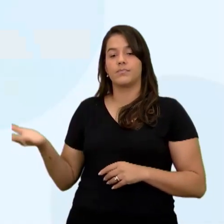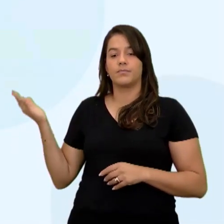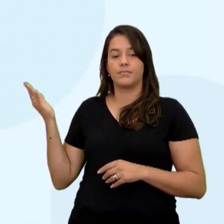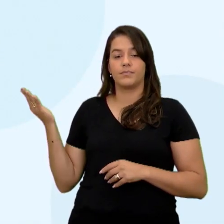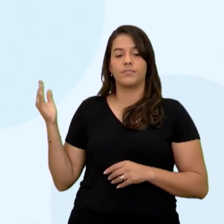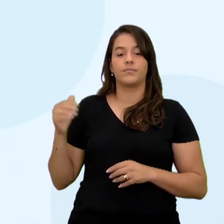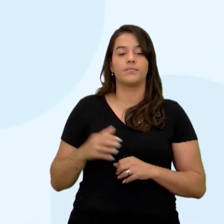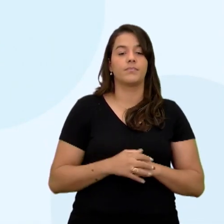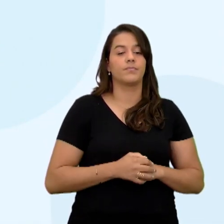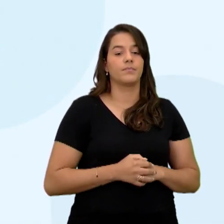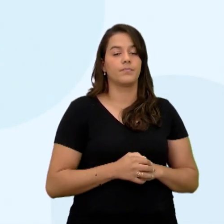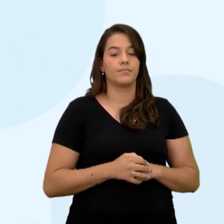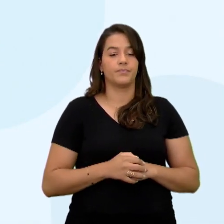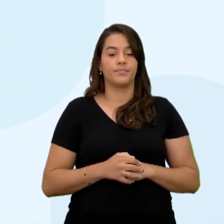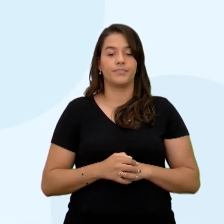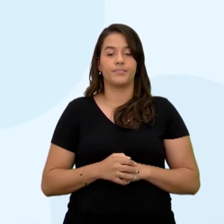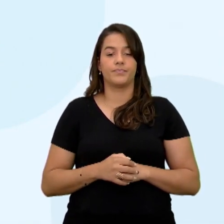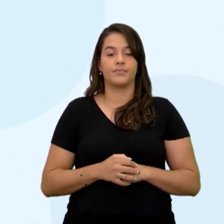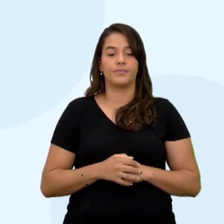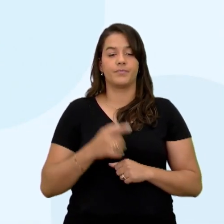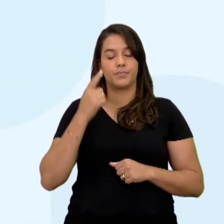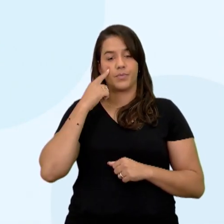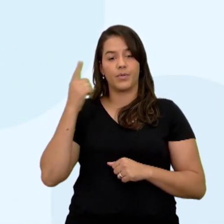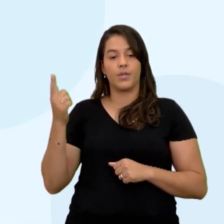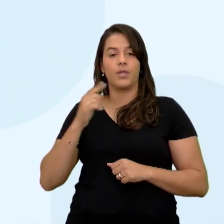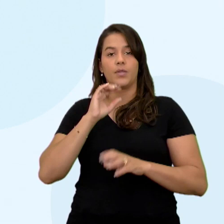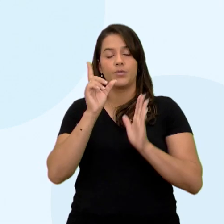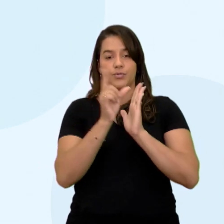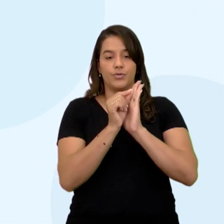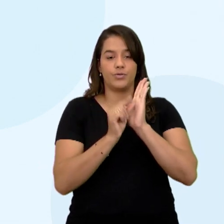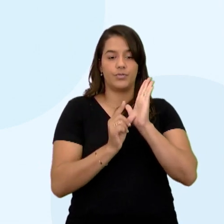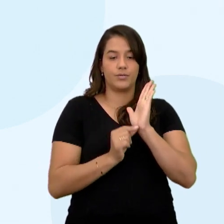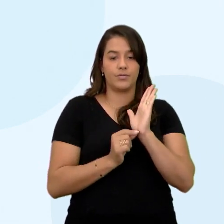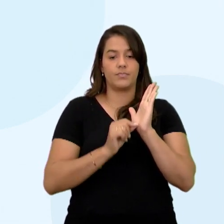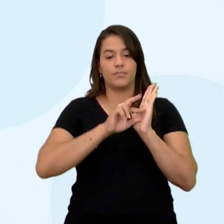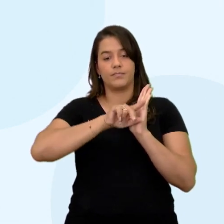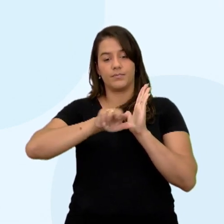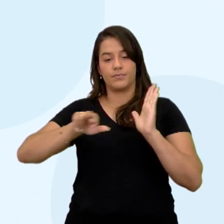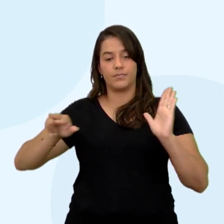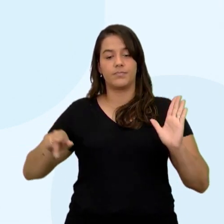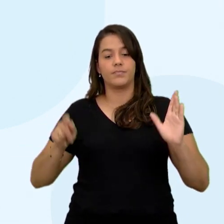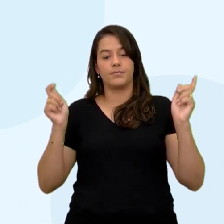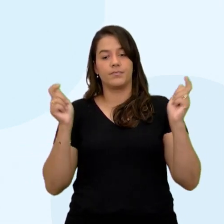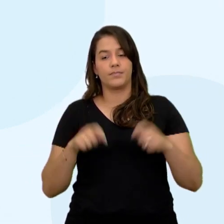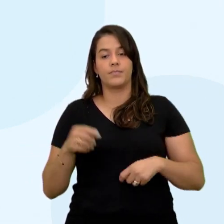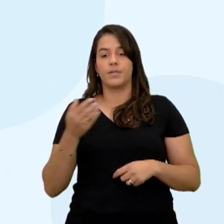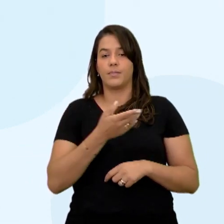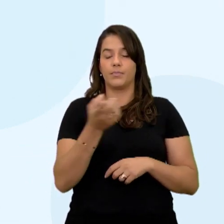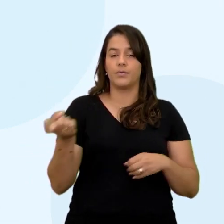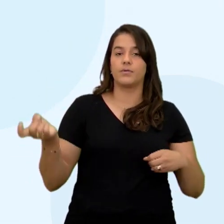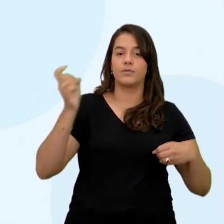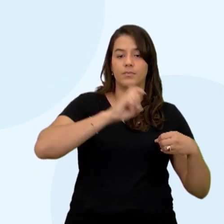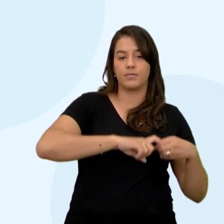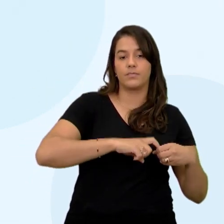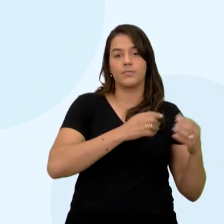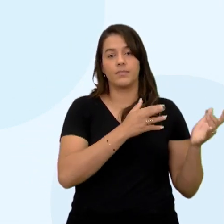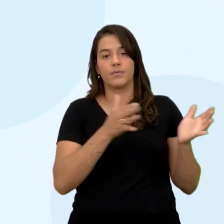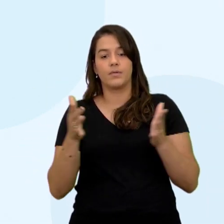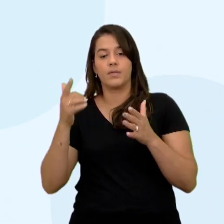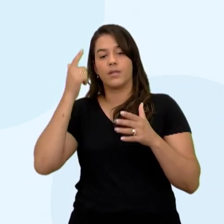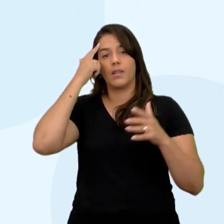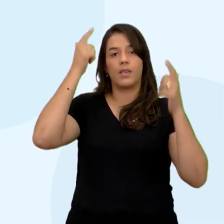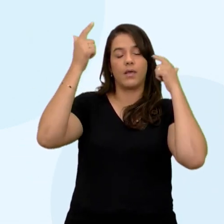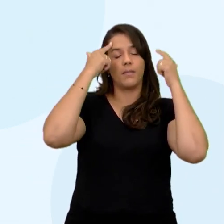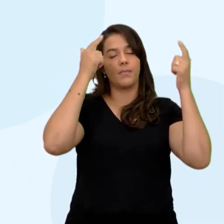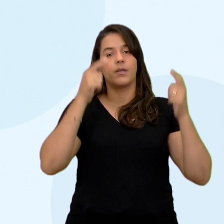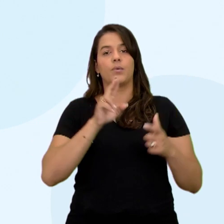né? Tá aí, bacana? Padlet, Evernote, Planner, etc, etc, etc. Depois vocês voltem, né, para poder lembrar o nome do que